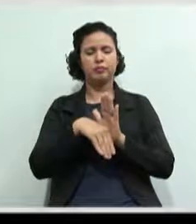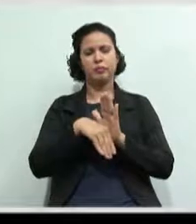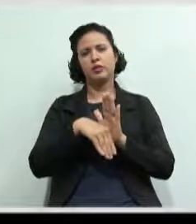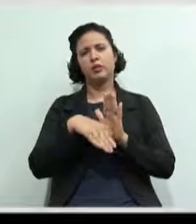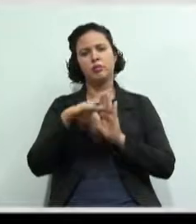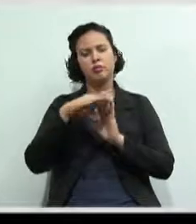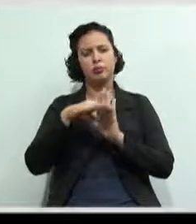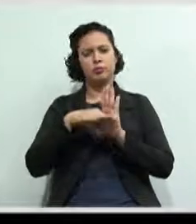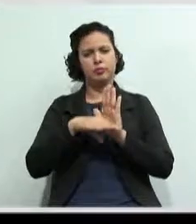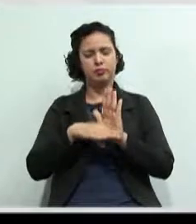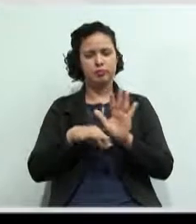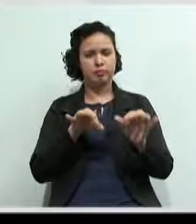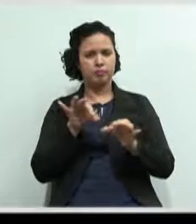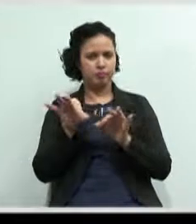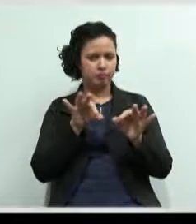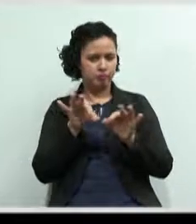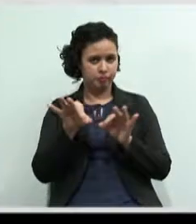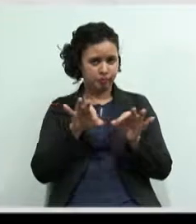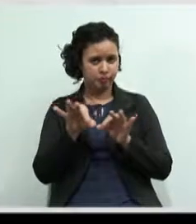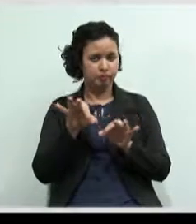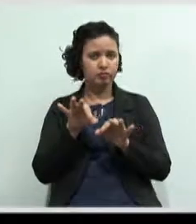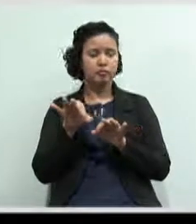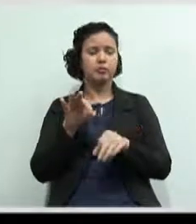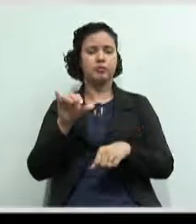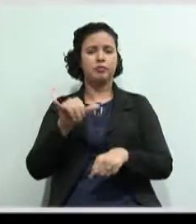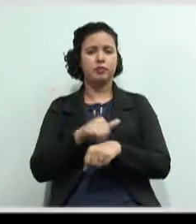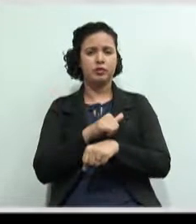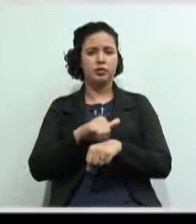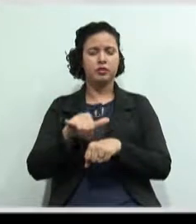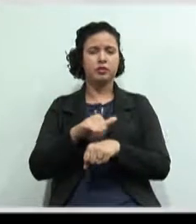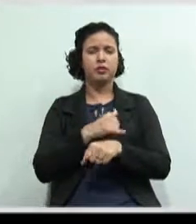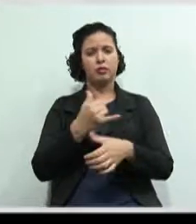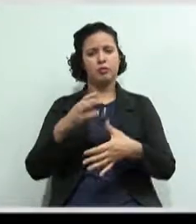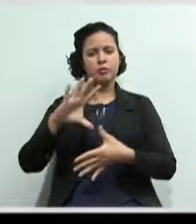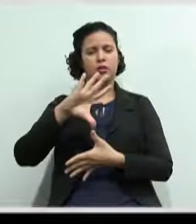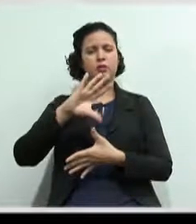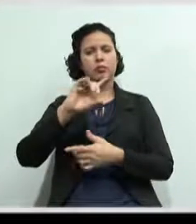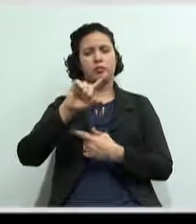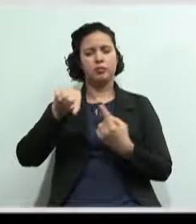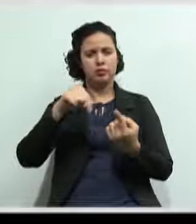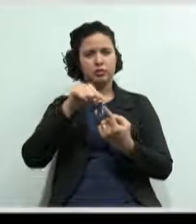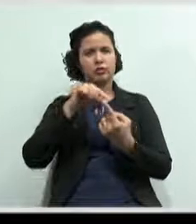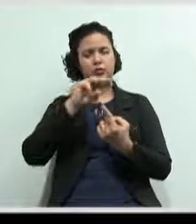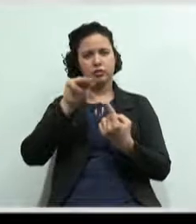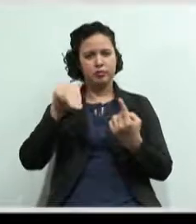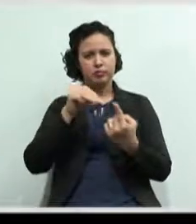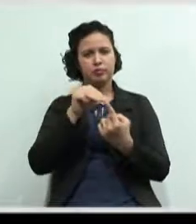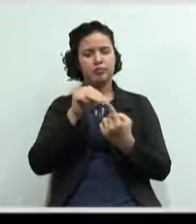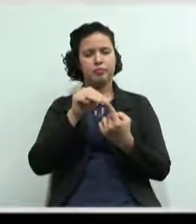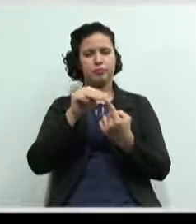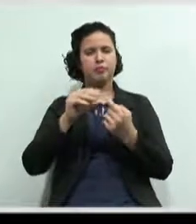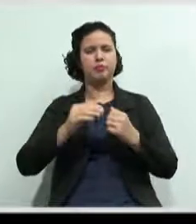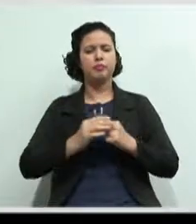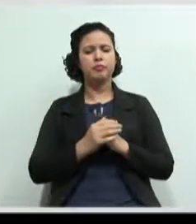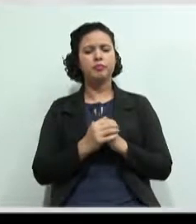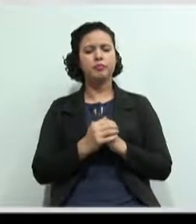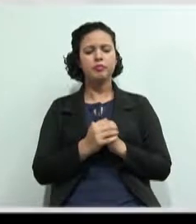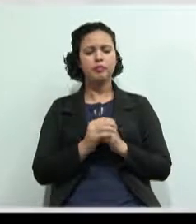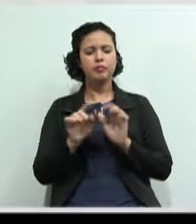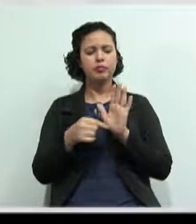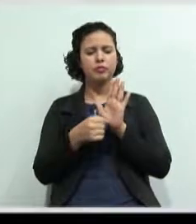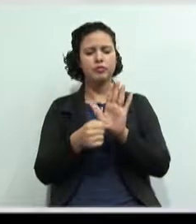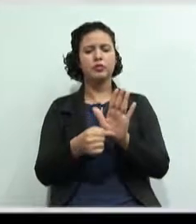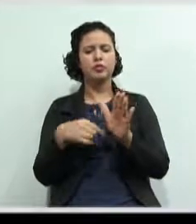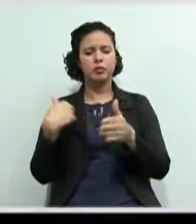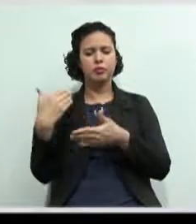elaboração de um planejamento estratégico, vamos falar dos mapas, dos objetivos, das metas, vamos demonstrar também o